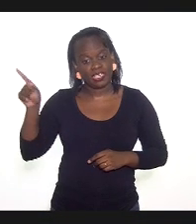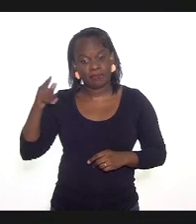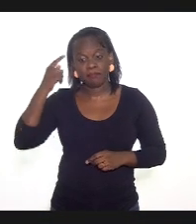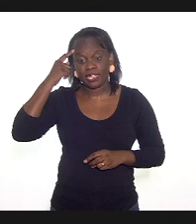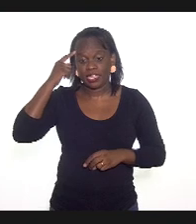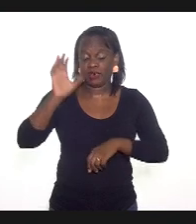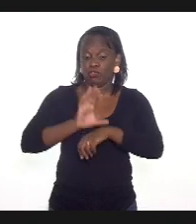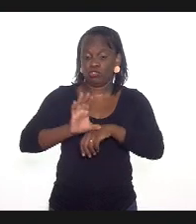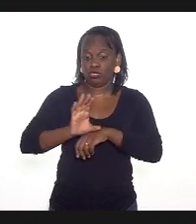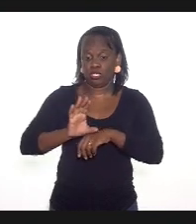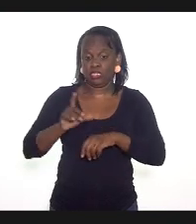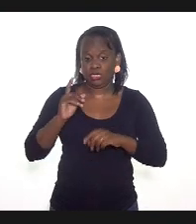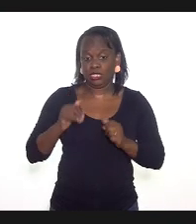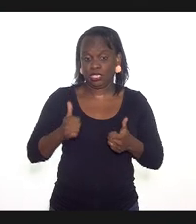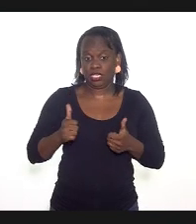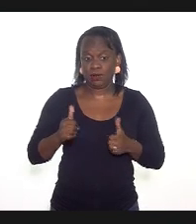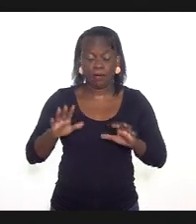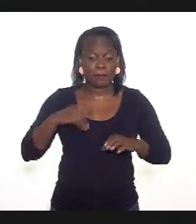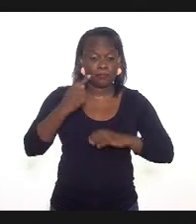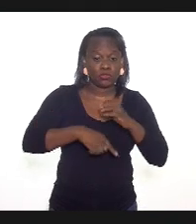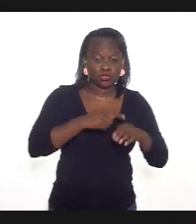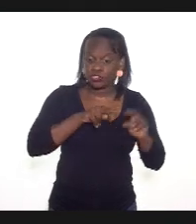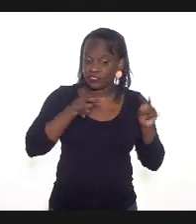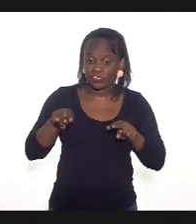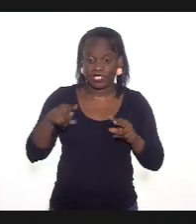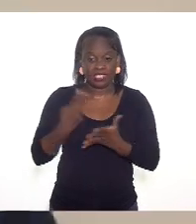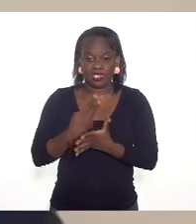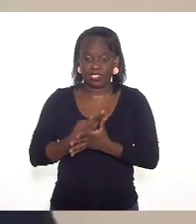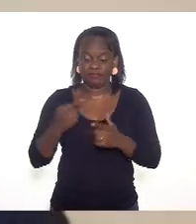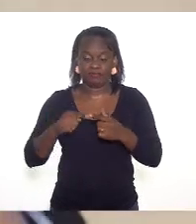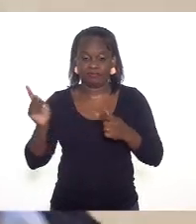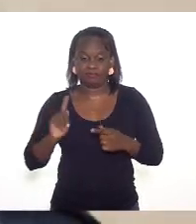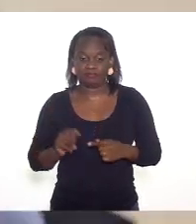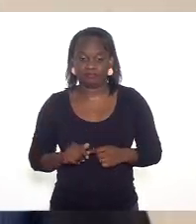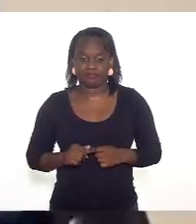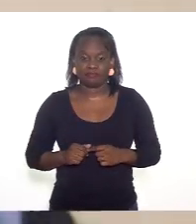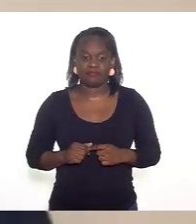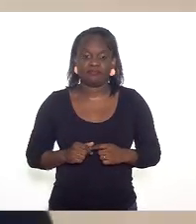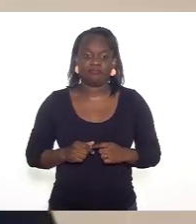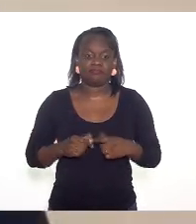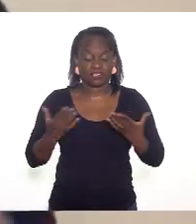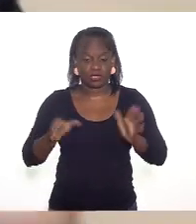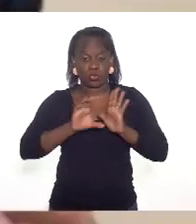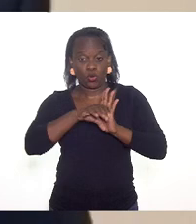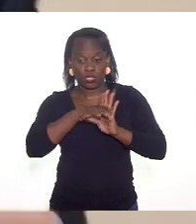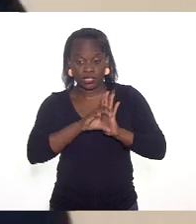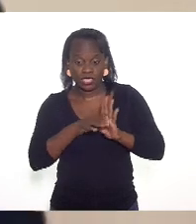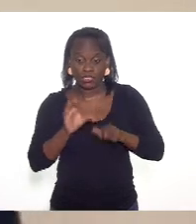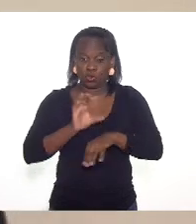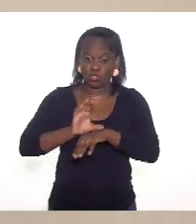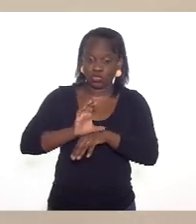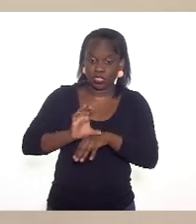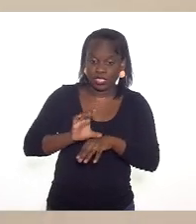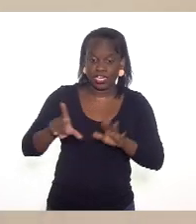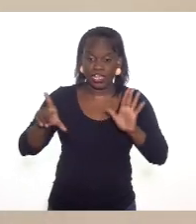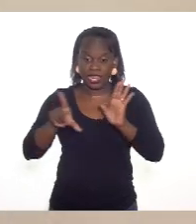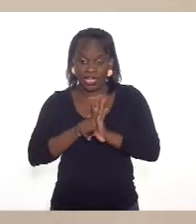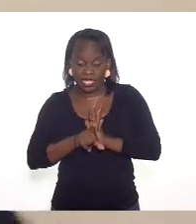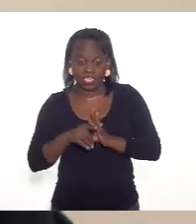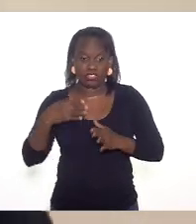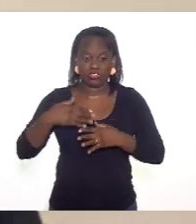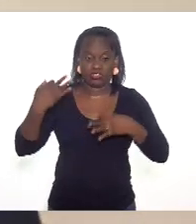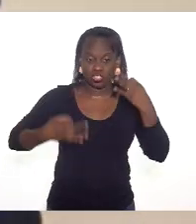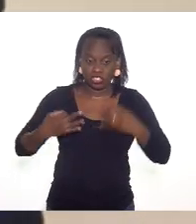era. Mas para o resto do mundo... Para o resto do mundo, não. O conceito de constitucionalidade, legalidade e